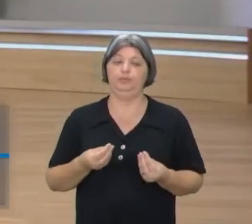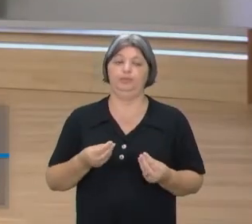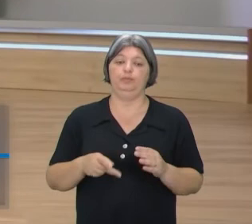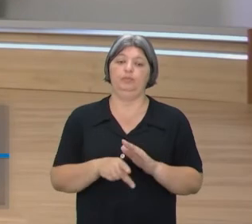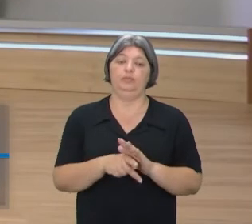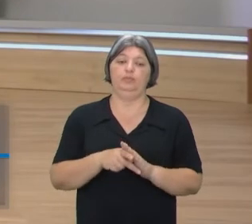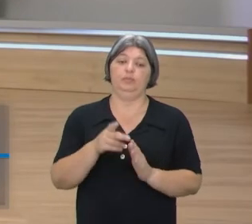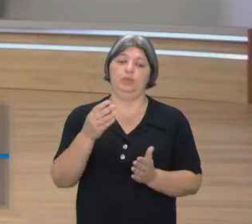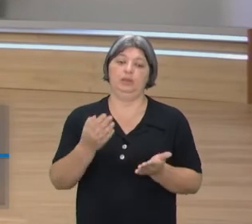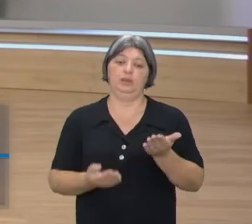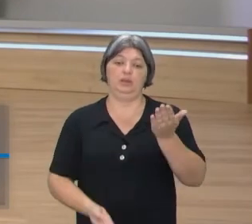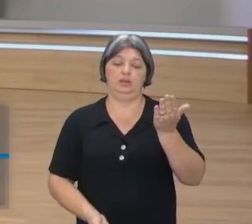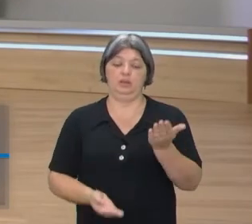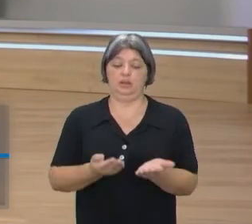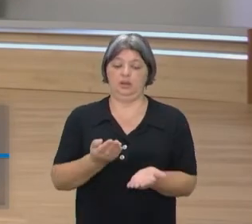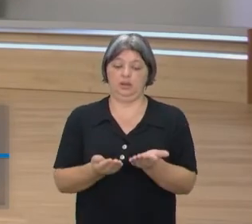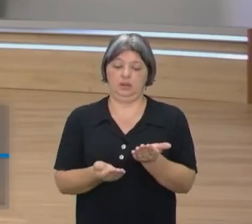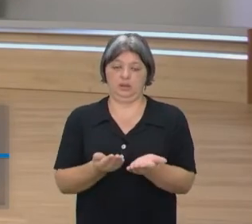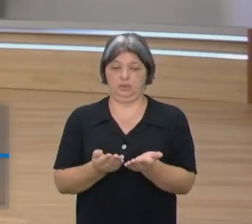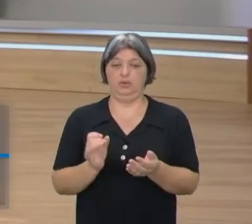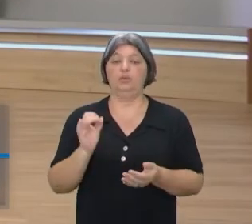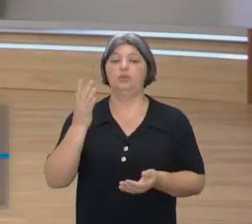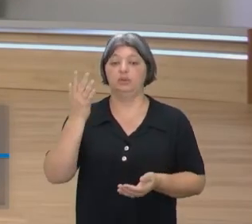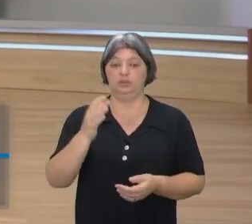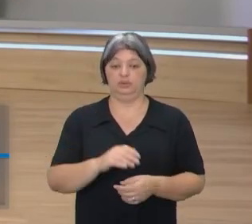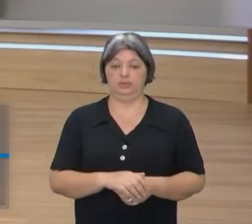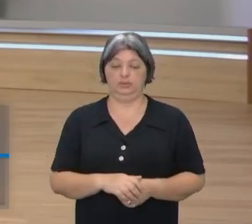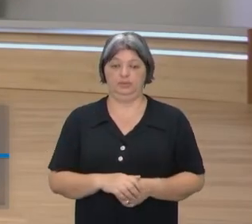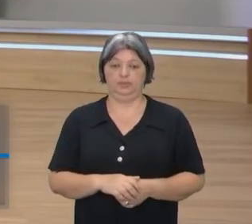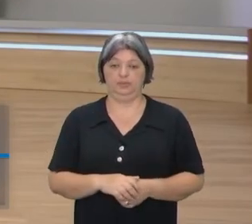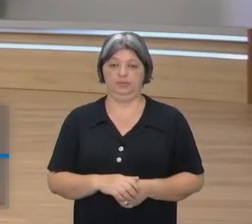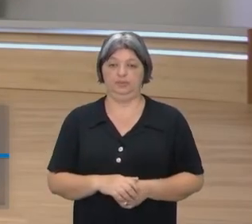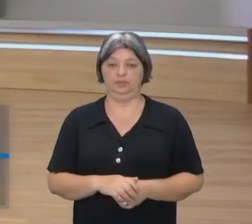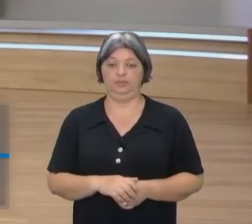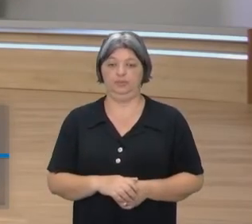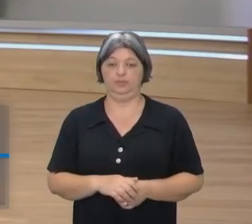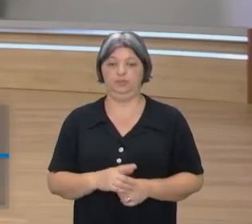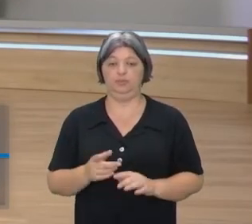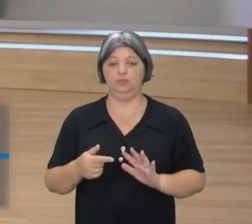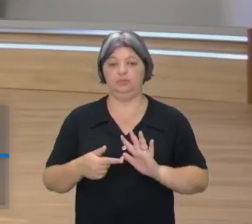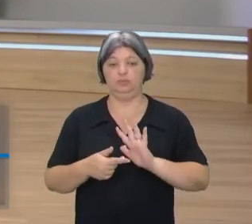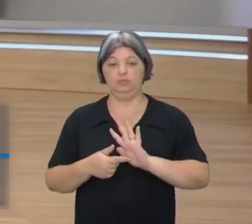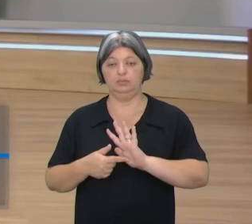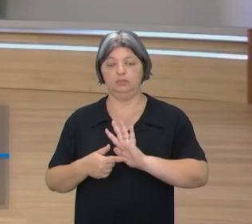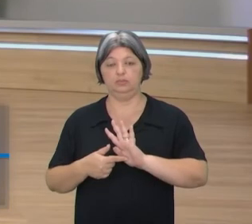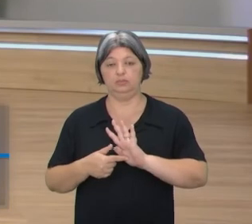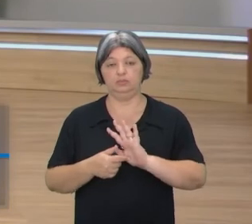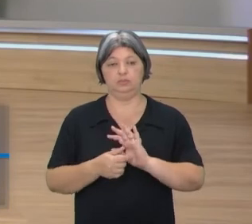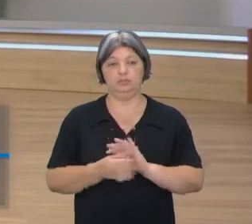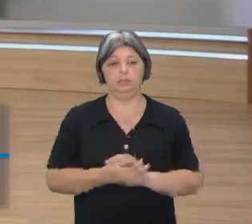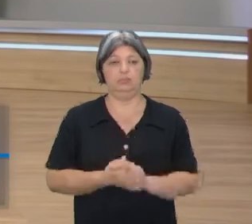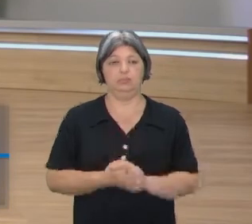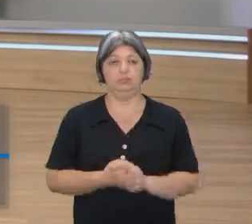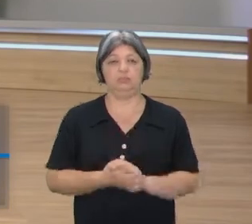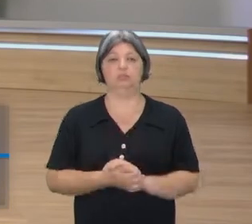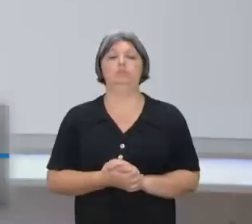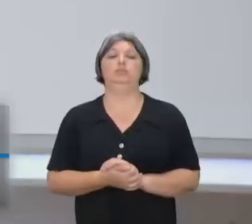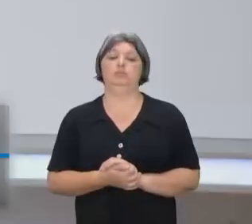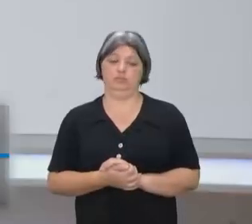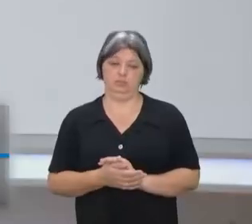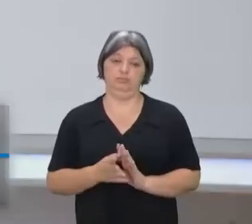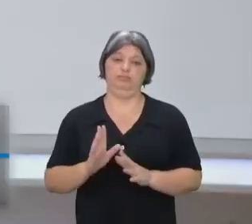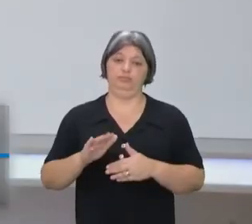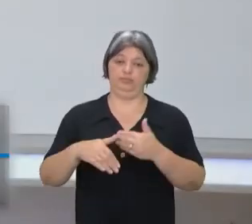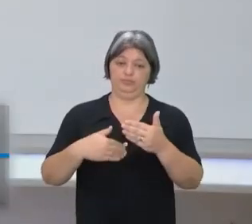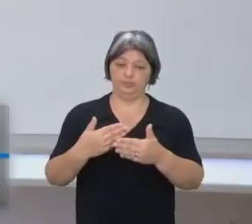equilíbrio ele ocorre, beleza? Pessoal, eu trouxe para vocês uma proposta de